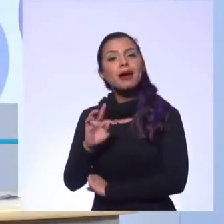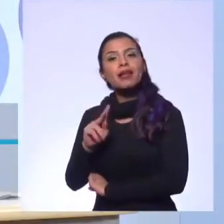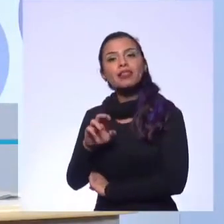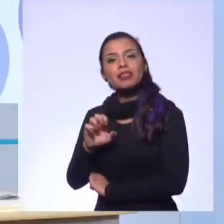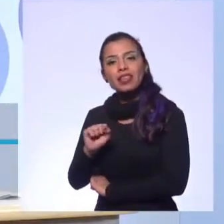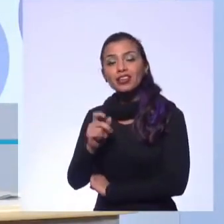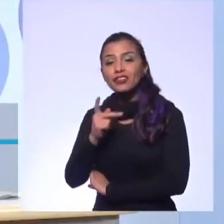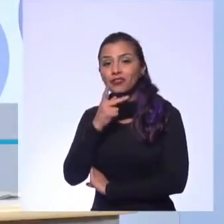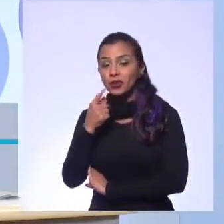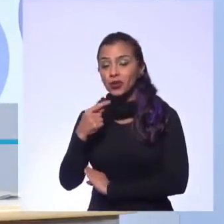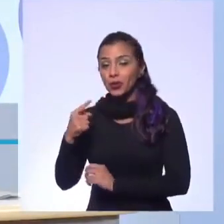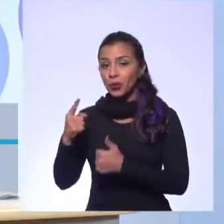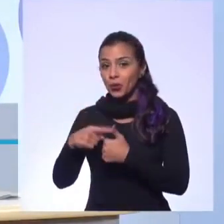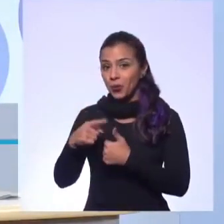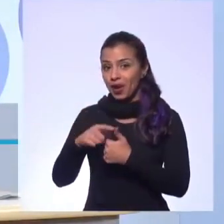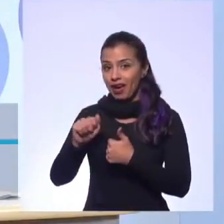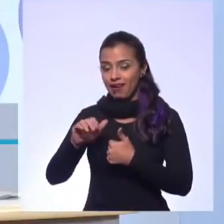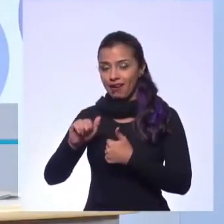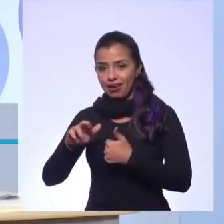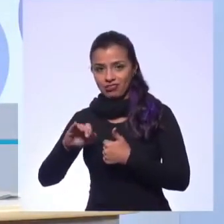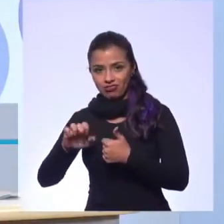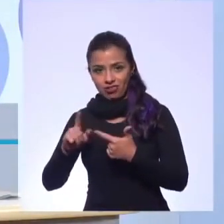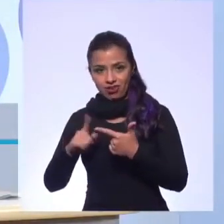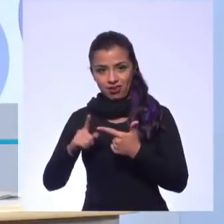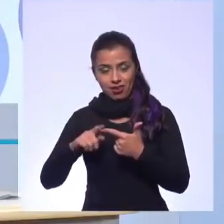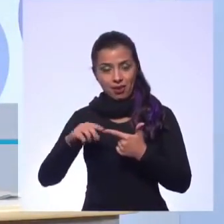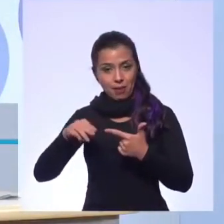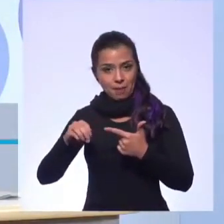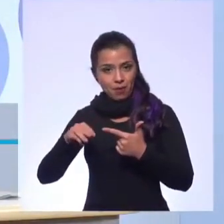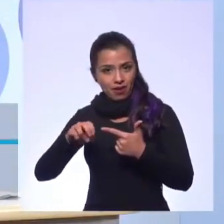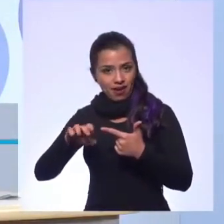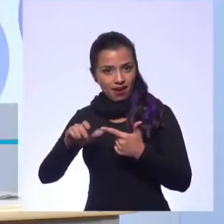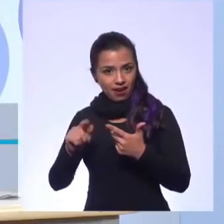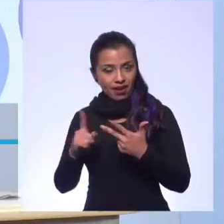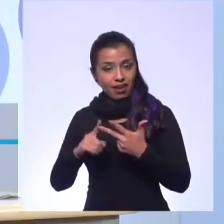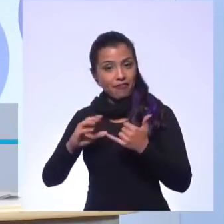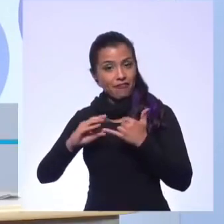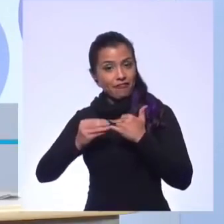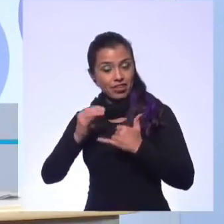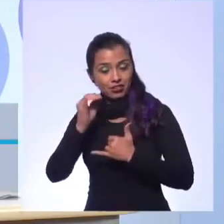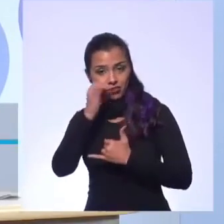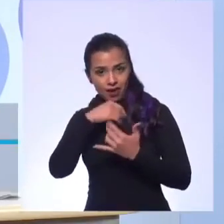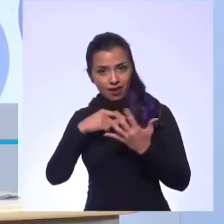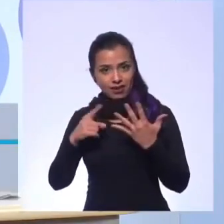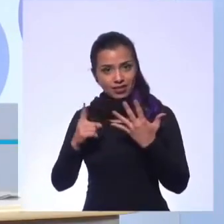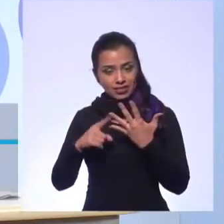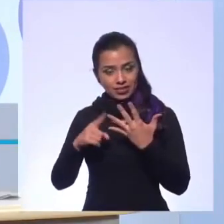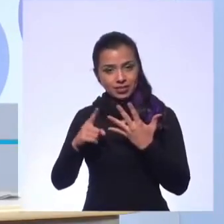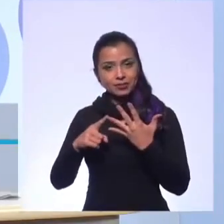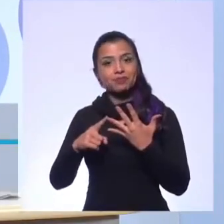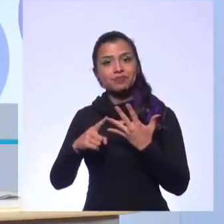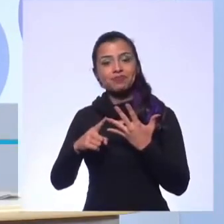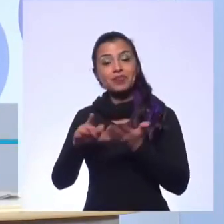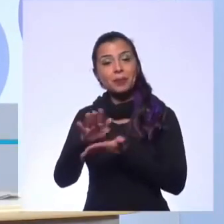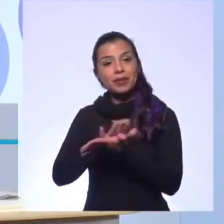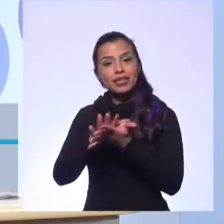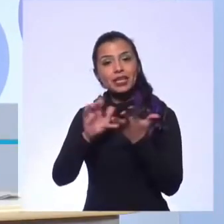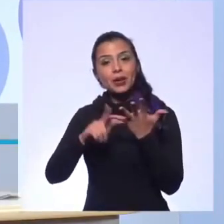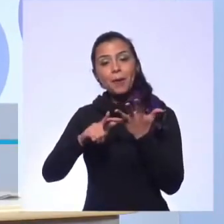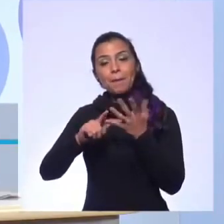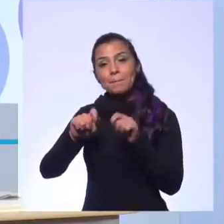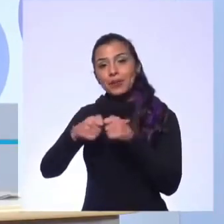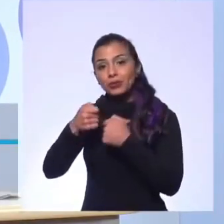1 acarajé, 2 moqueca, 3 feijoada, 5 brigadeiro, 6 pão de queijo.